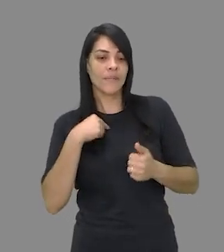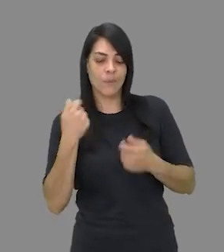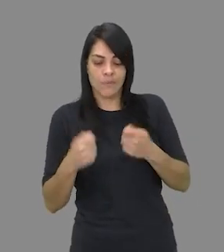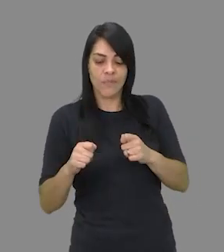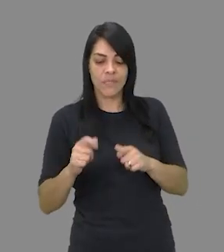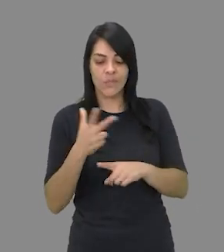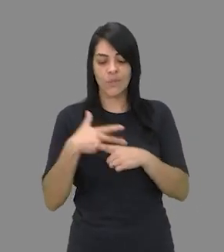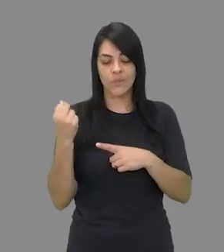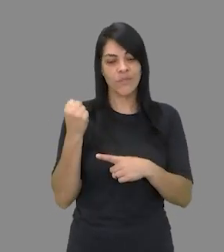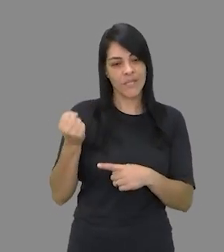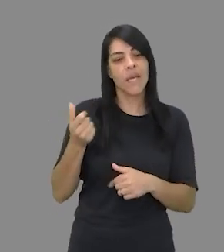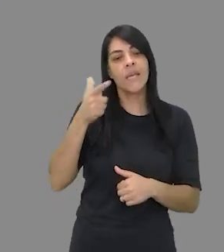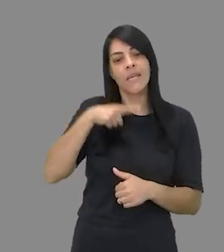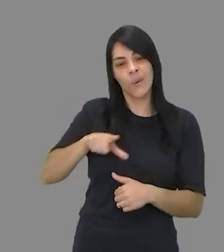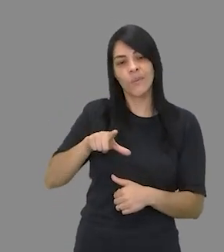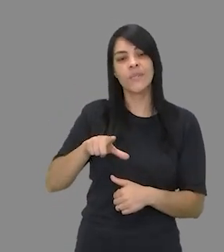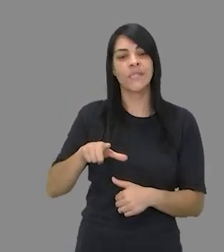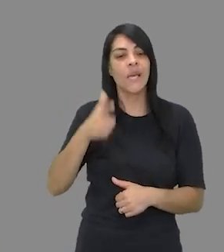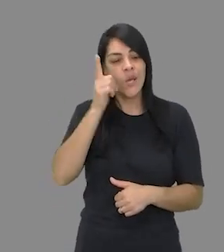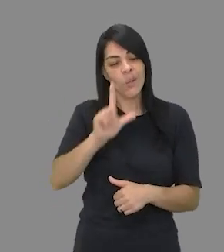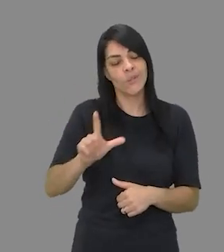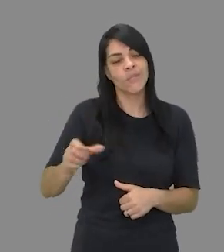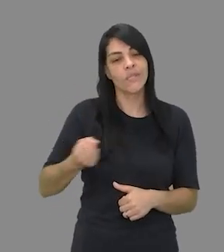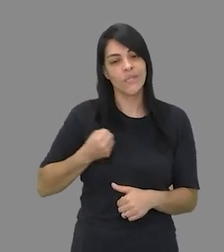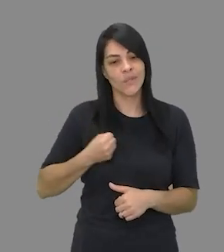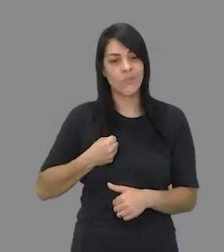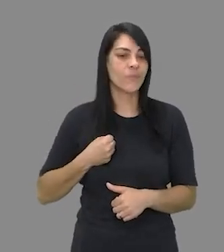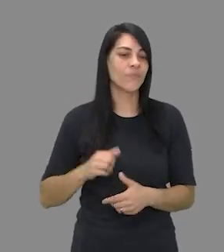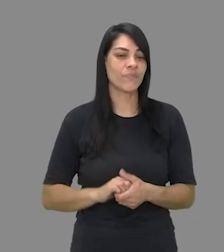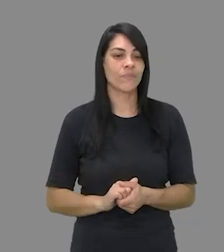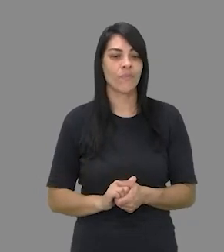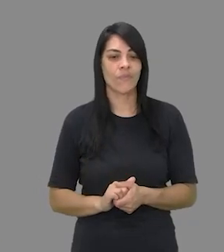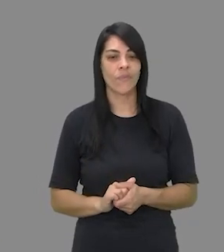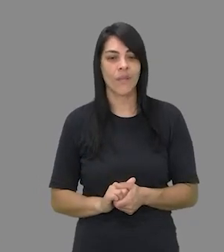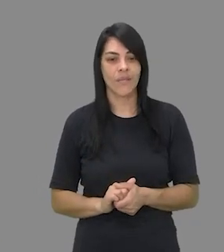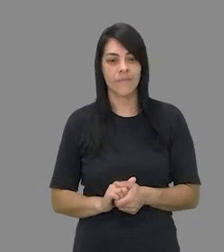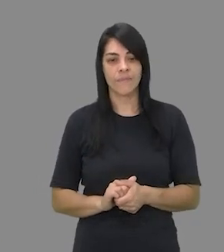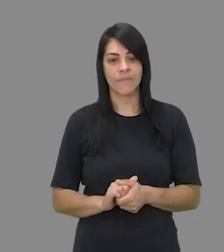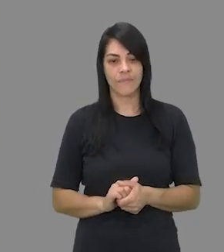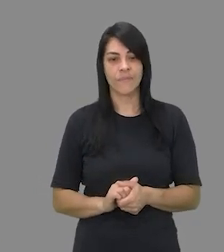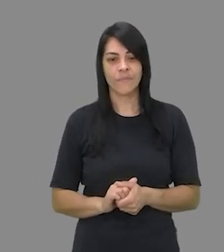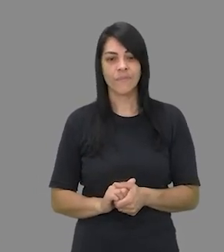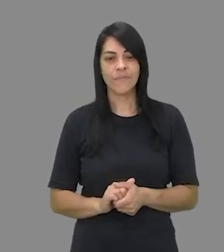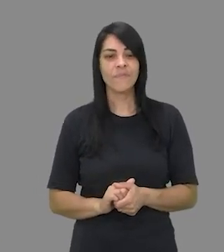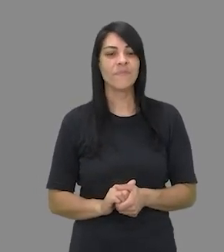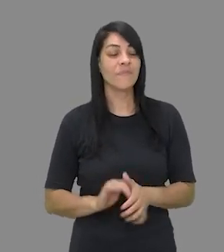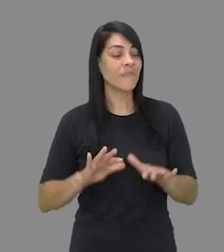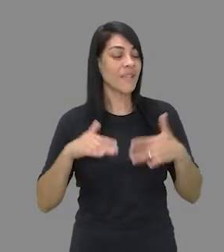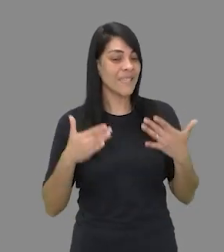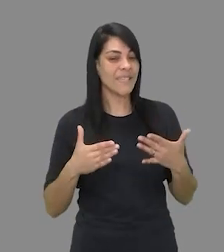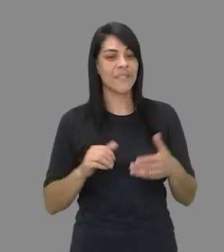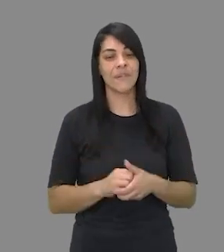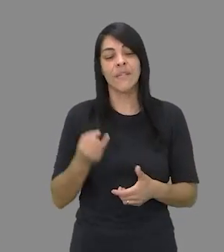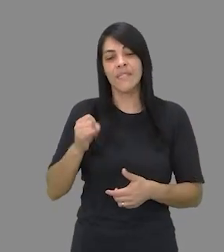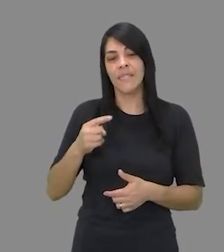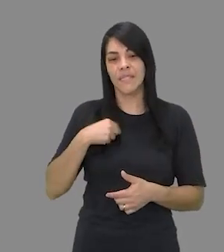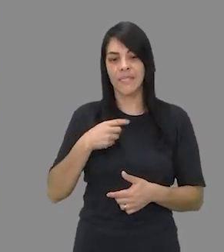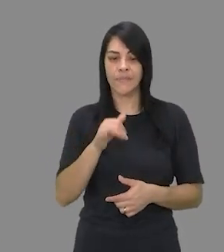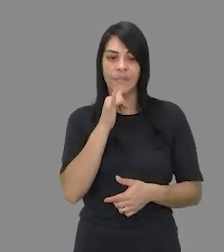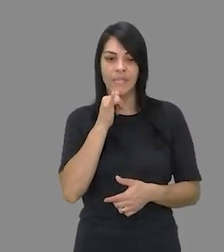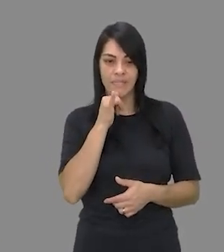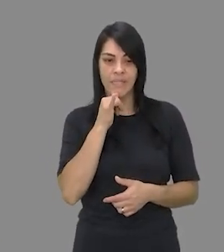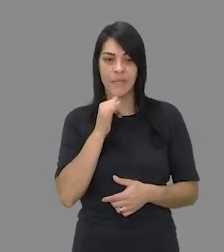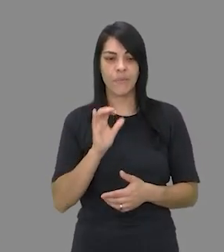fora. O importante é que eu marque ponto na mesa, na parte da mesa do adversário, né? Então, se eu estou